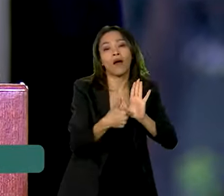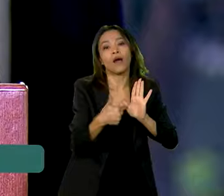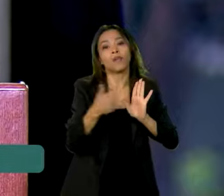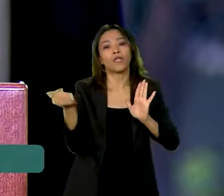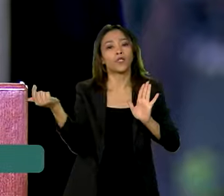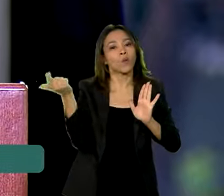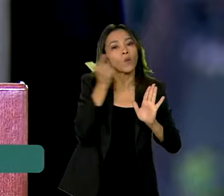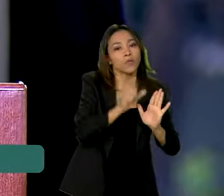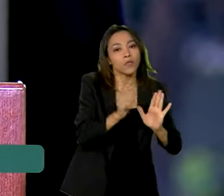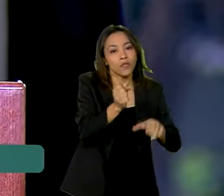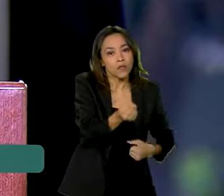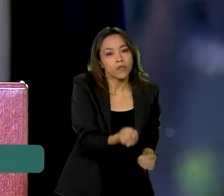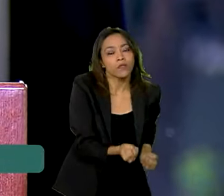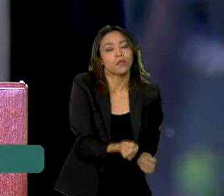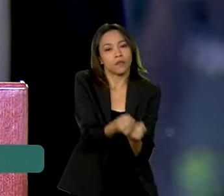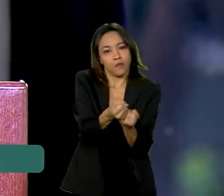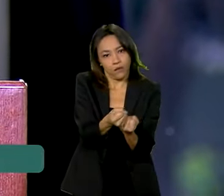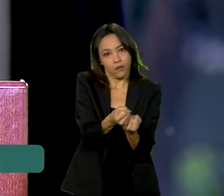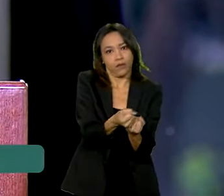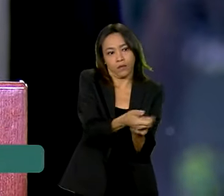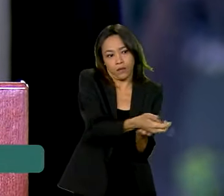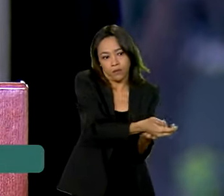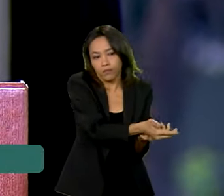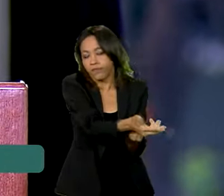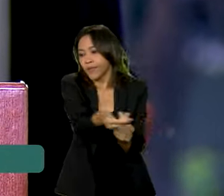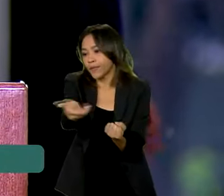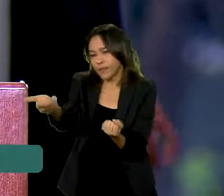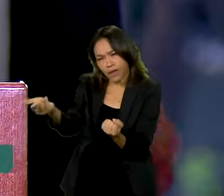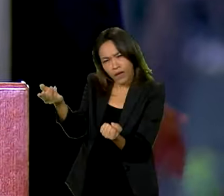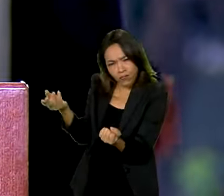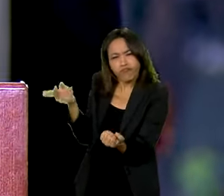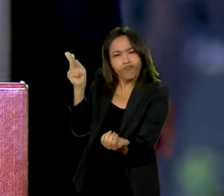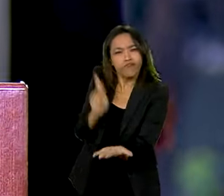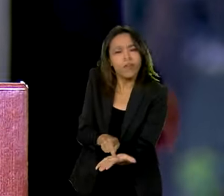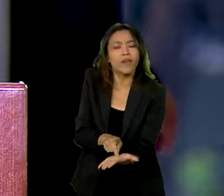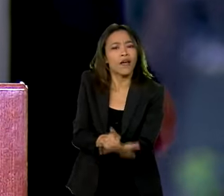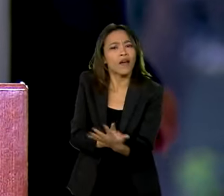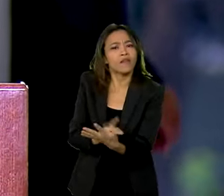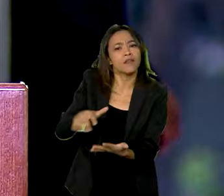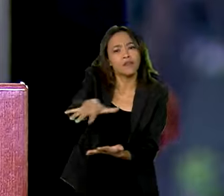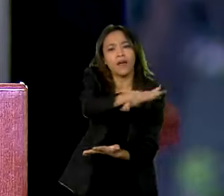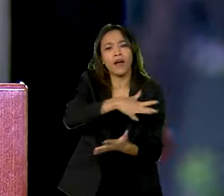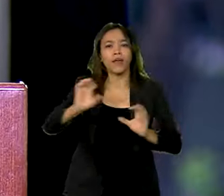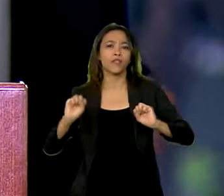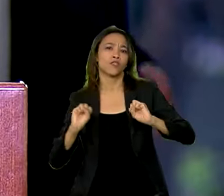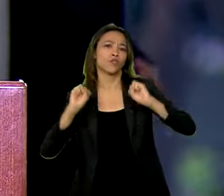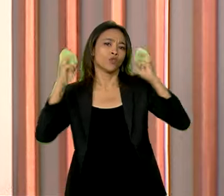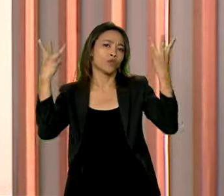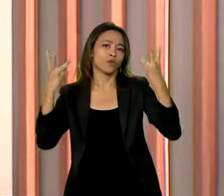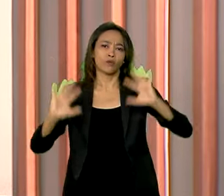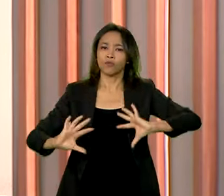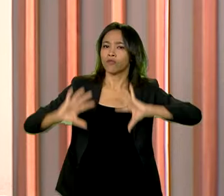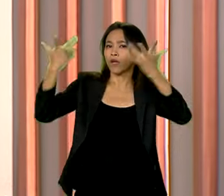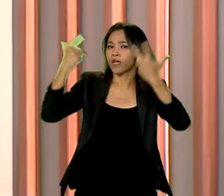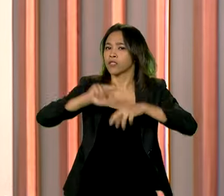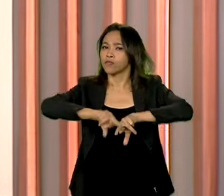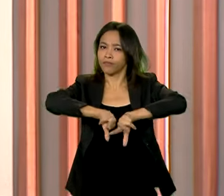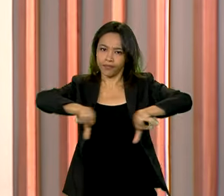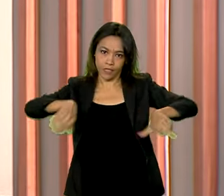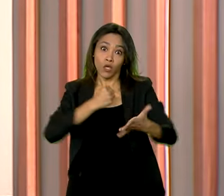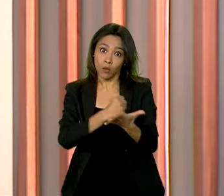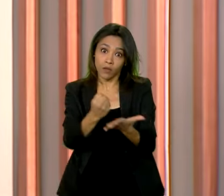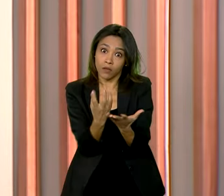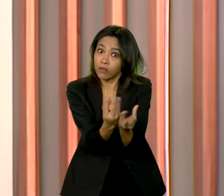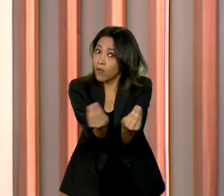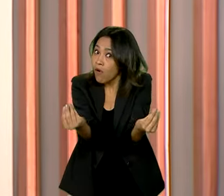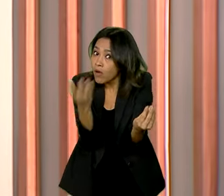e fortalecer de maneira verdadeira esse setor que emprega tanta gente. E o